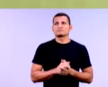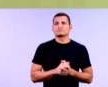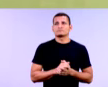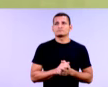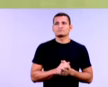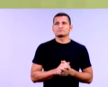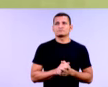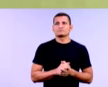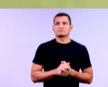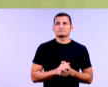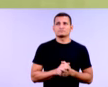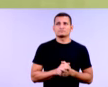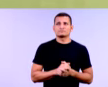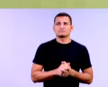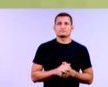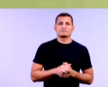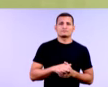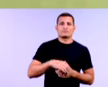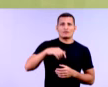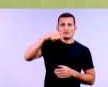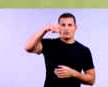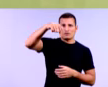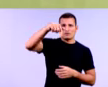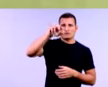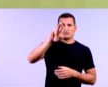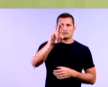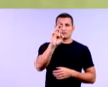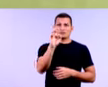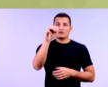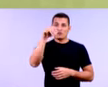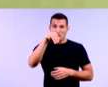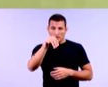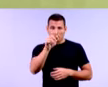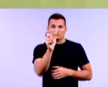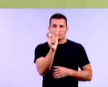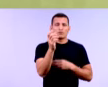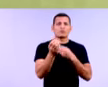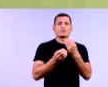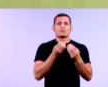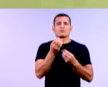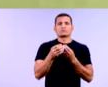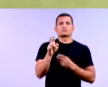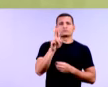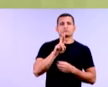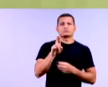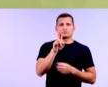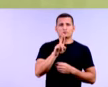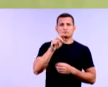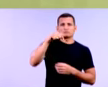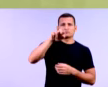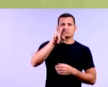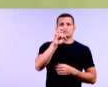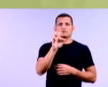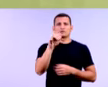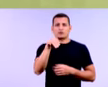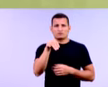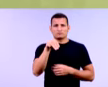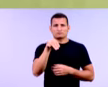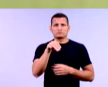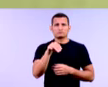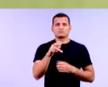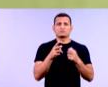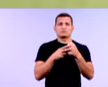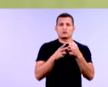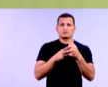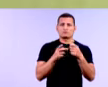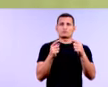foi feita aqui, sobre o quem. Quando nós devemos empregar, flexionar ou não o verbo do quem?